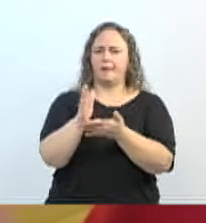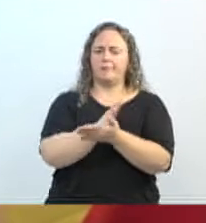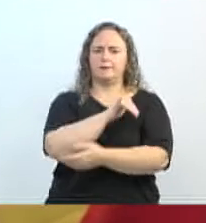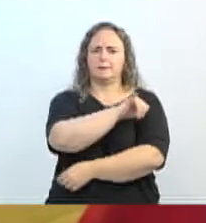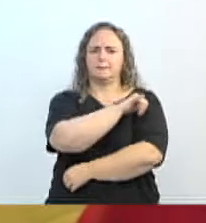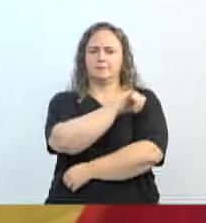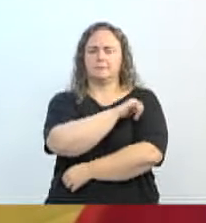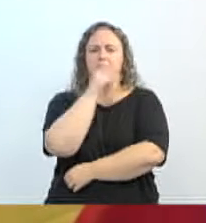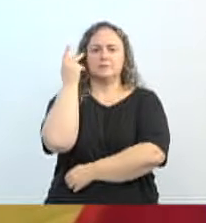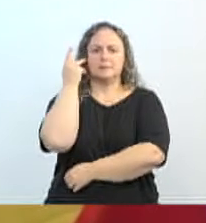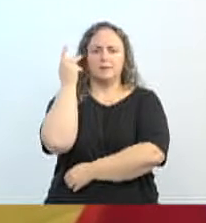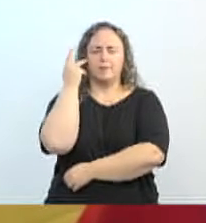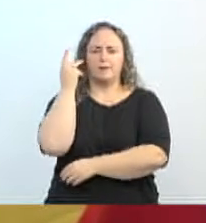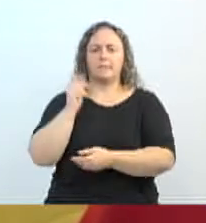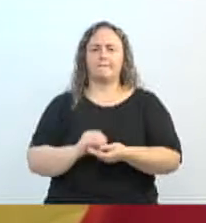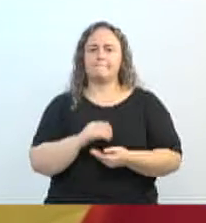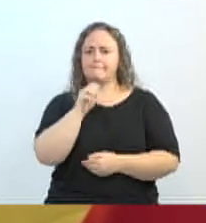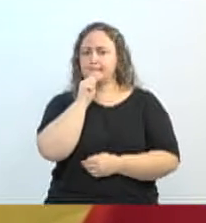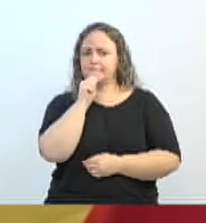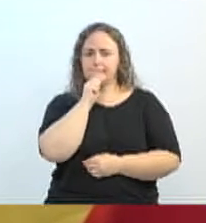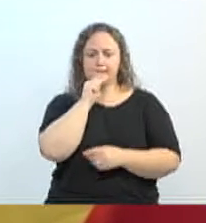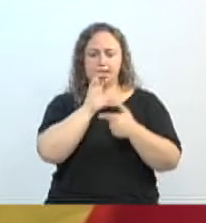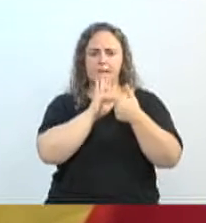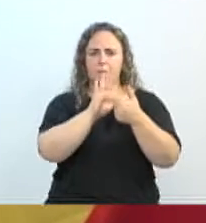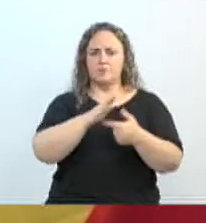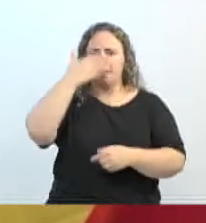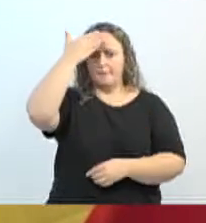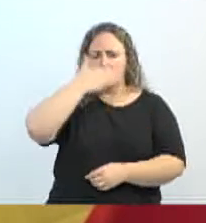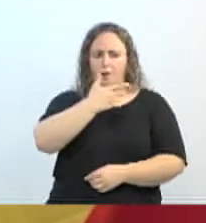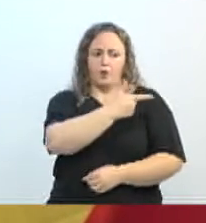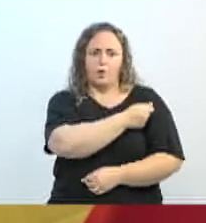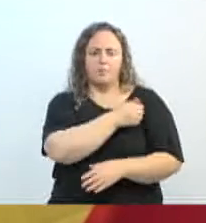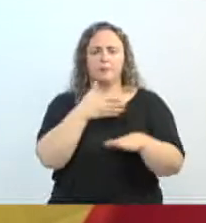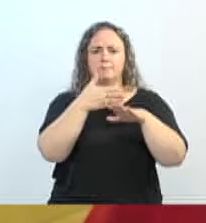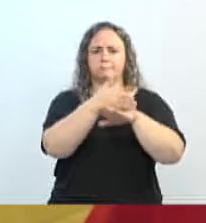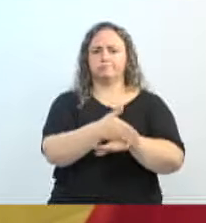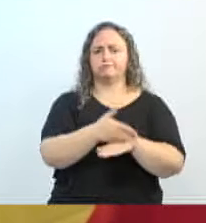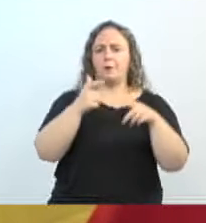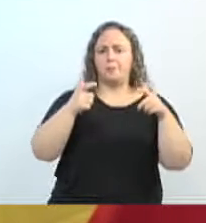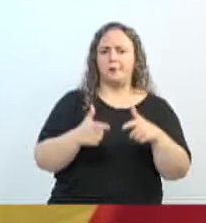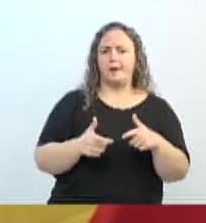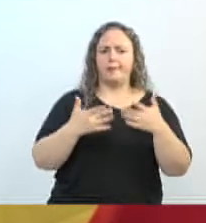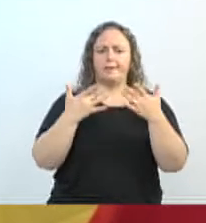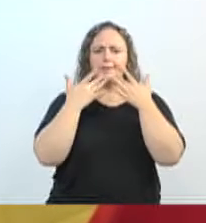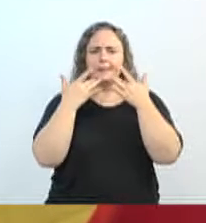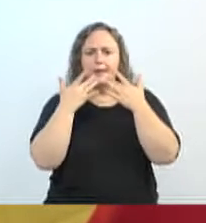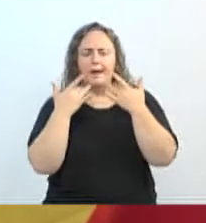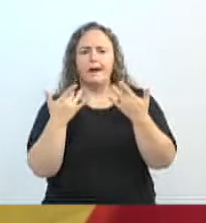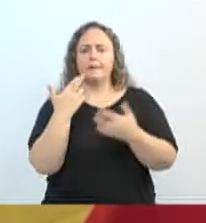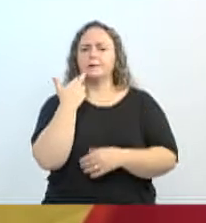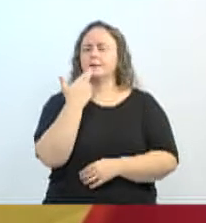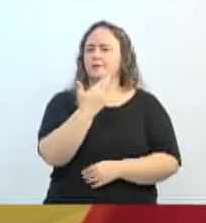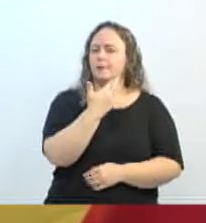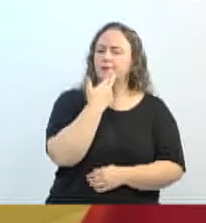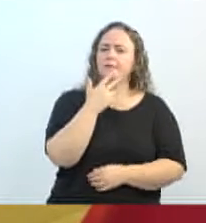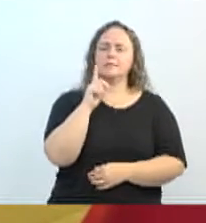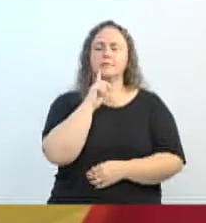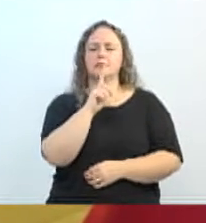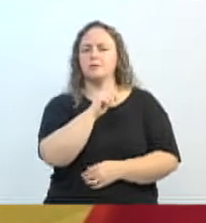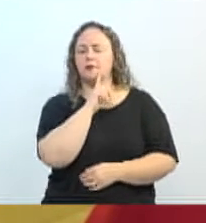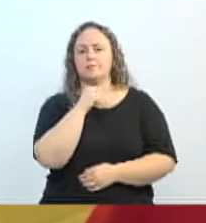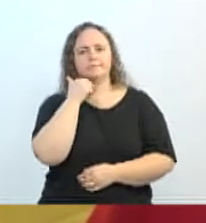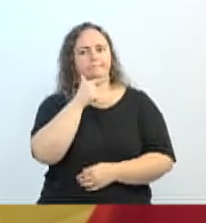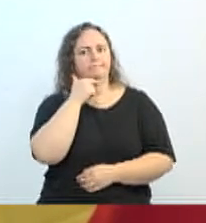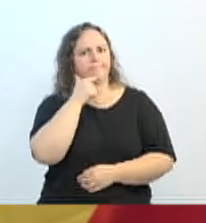São Paulo. A pessoa que não apresenta o comprovante de vacinação não vai poder entrar num teatro, num restaurante, numa lanchonete, e